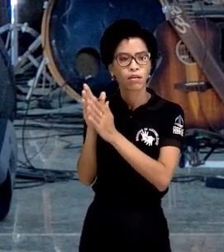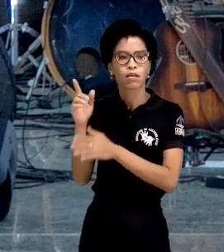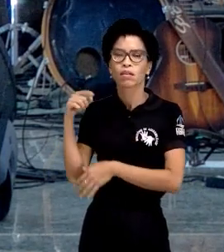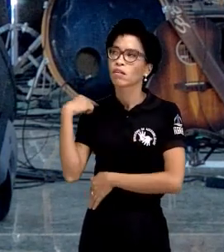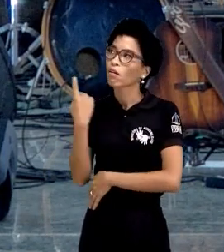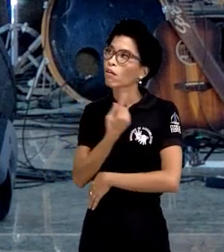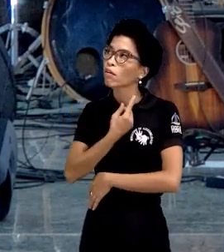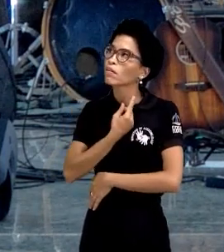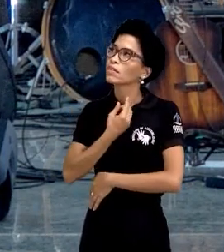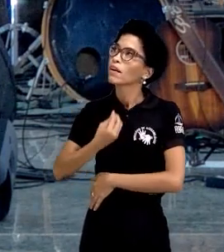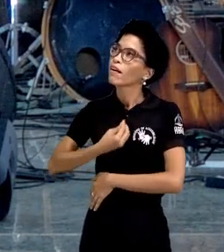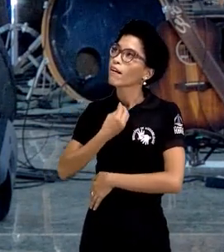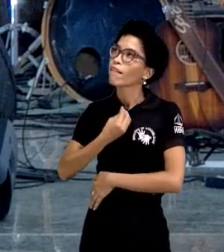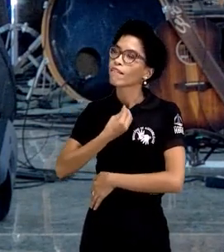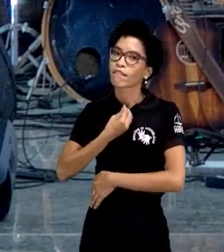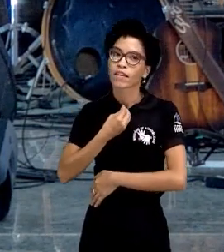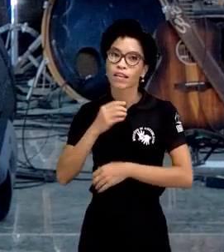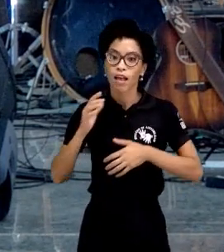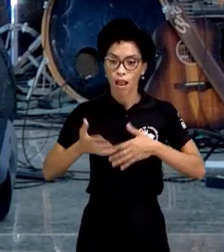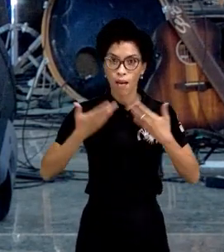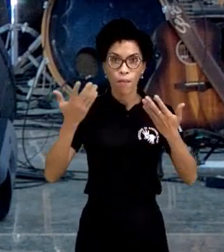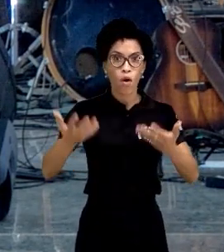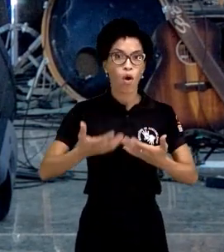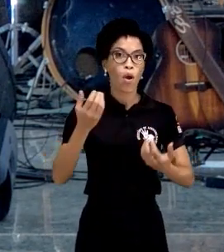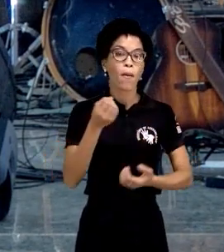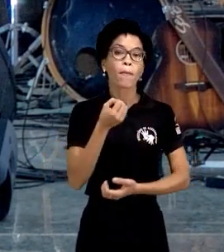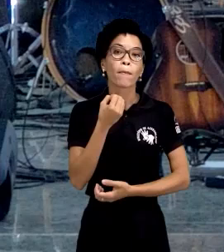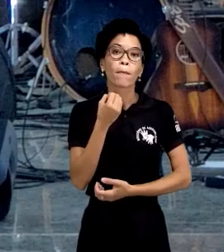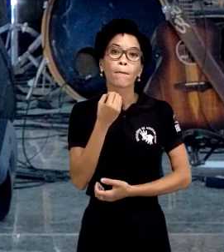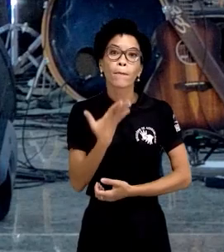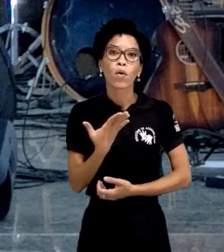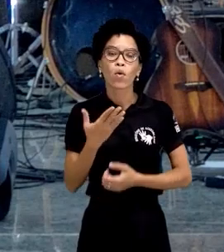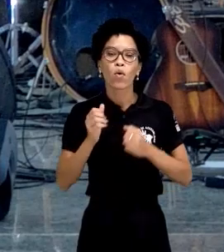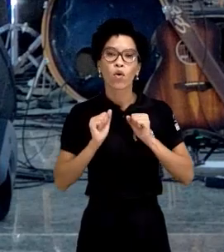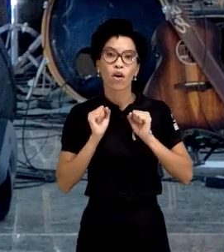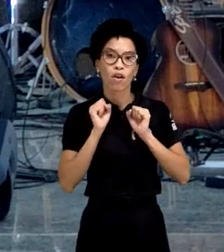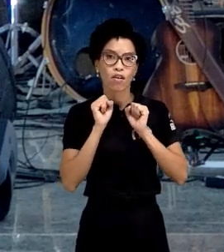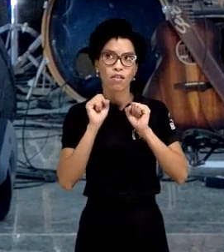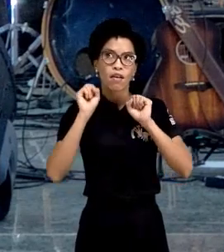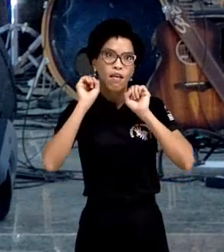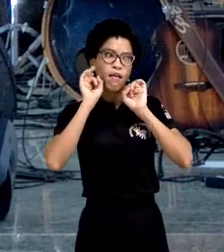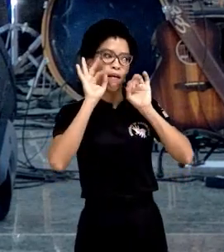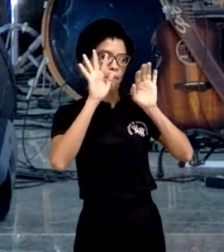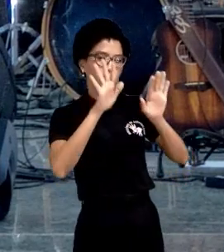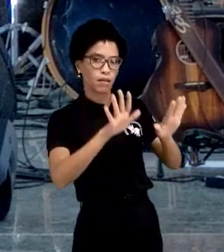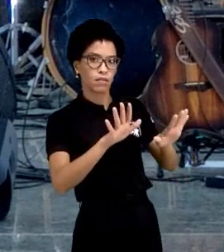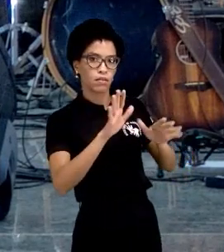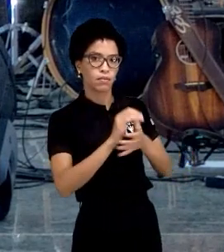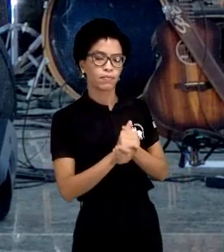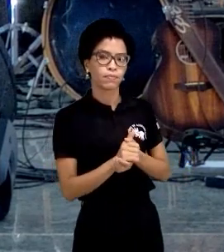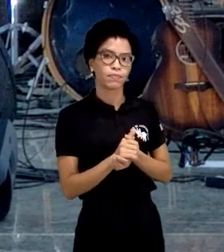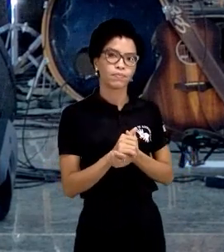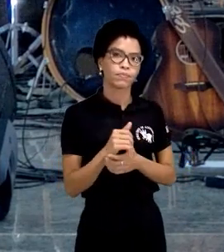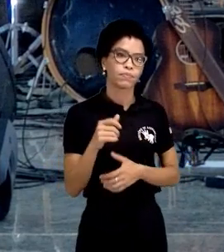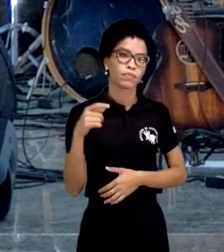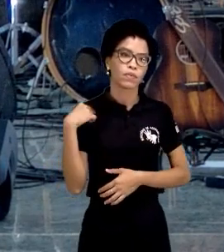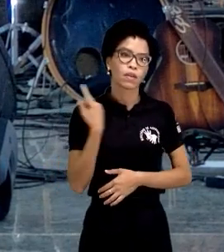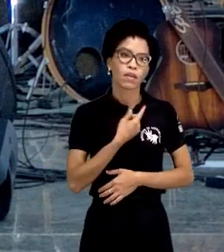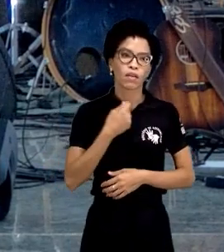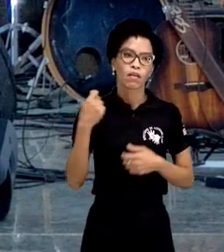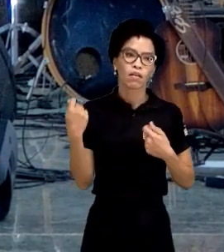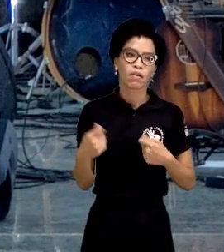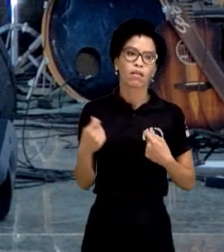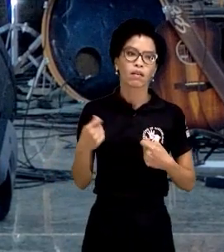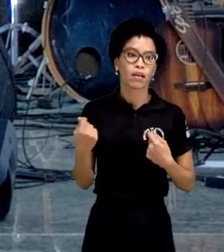gente consiga, por mais difícil que seja, meus irmãos, essa noite a gente precisa rasgar o nosso coração diante de Jesus e dizer: Senhor,